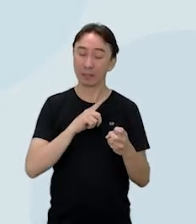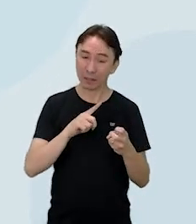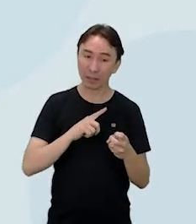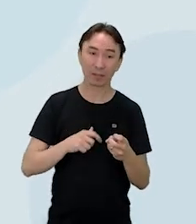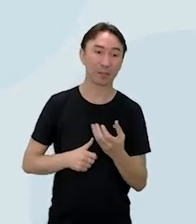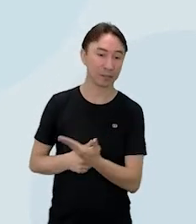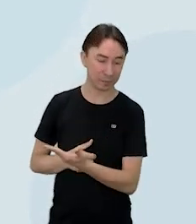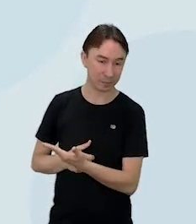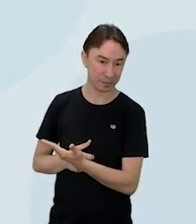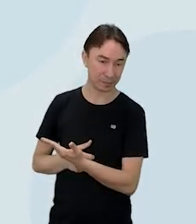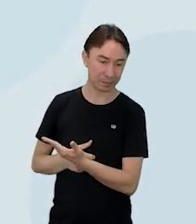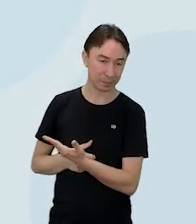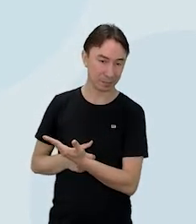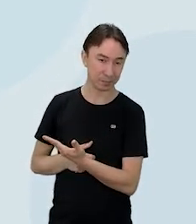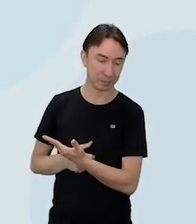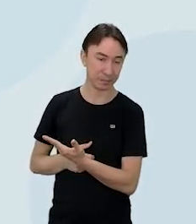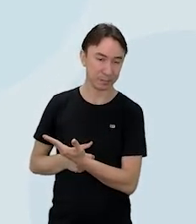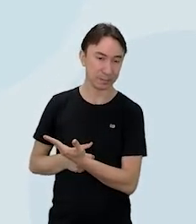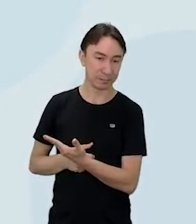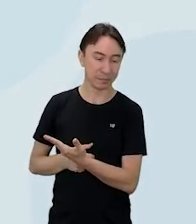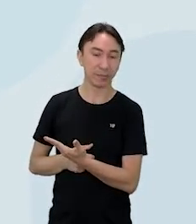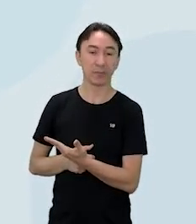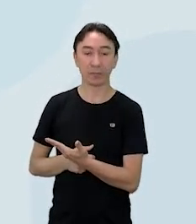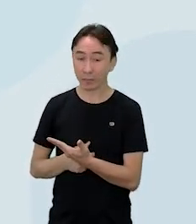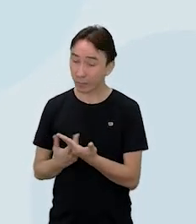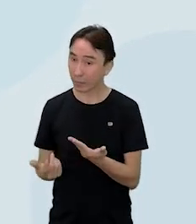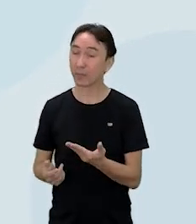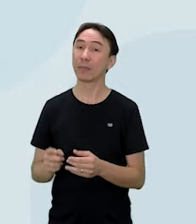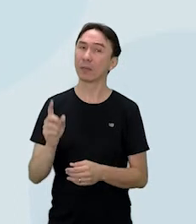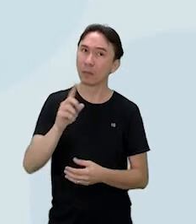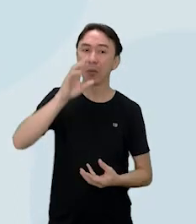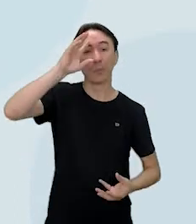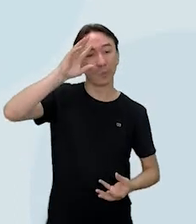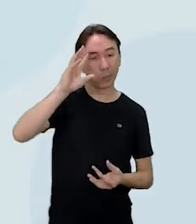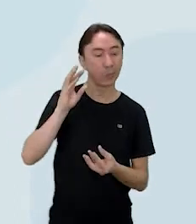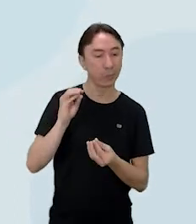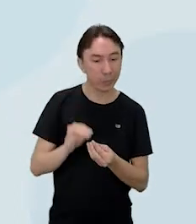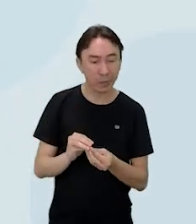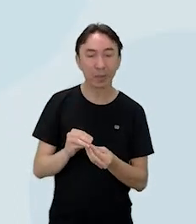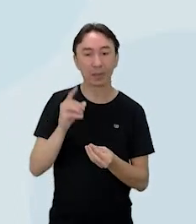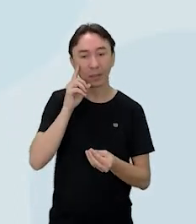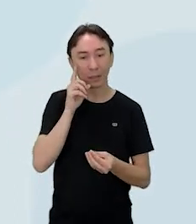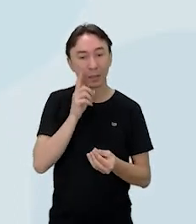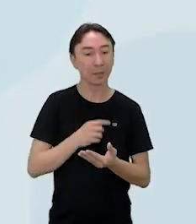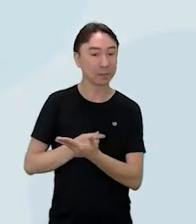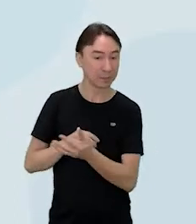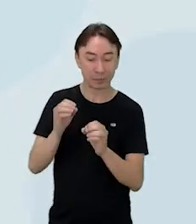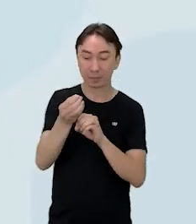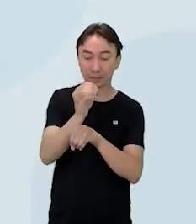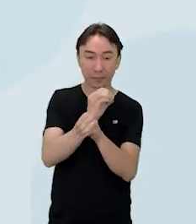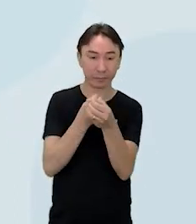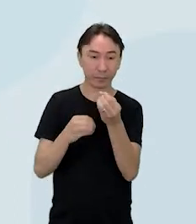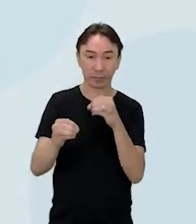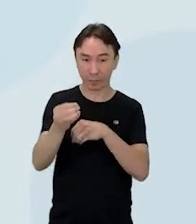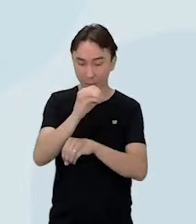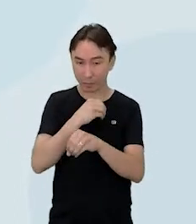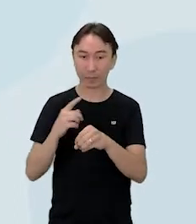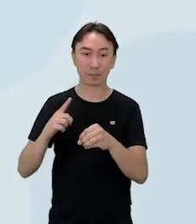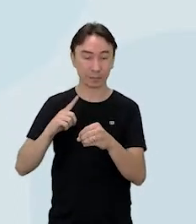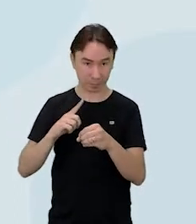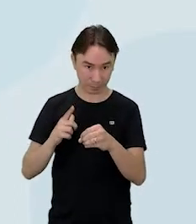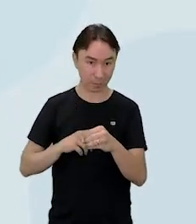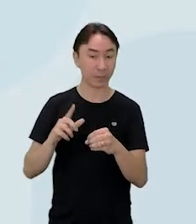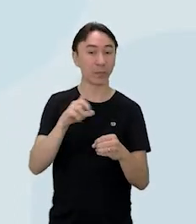é CaCO3. Então, a gente pode aí, o slide está mostrando que uma partícula